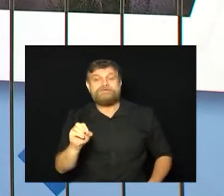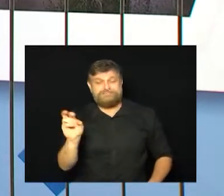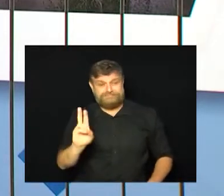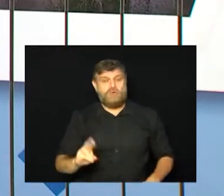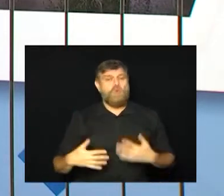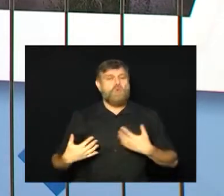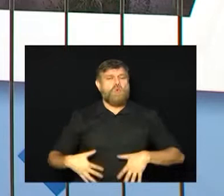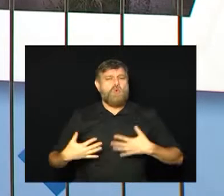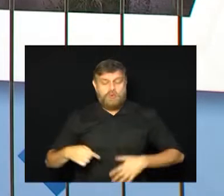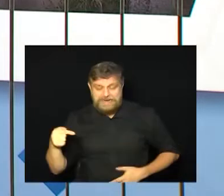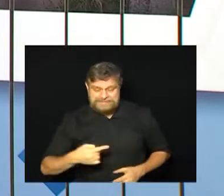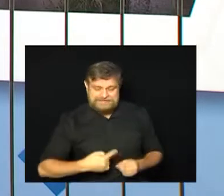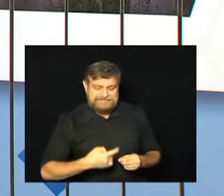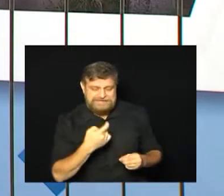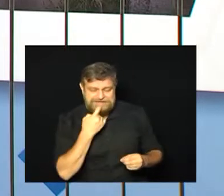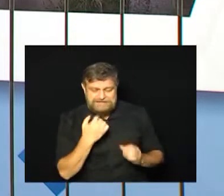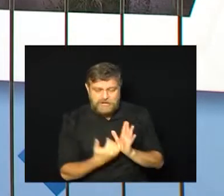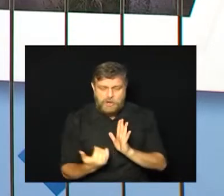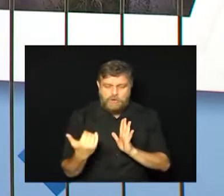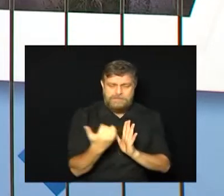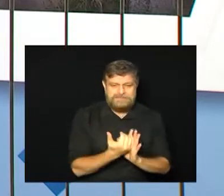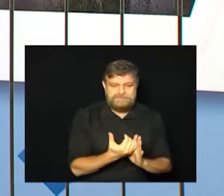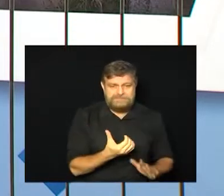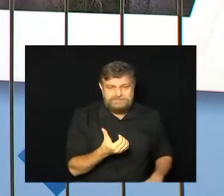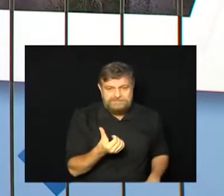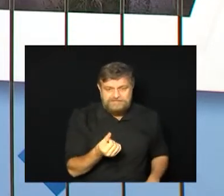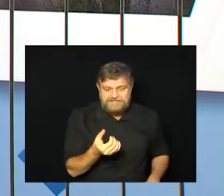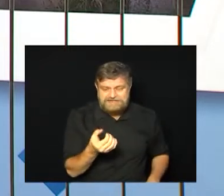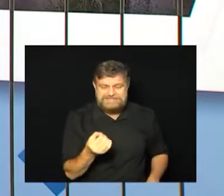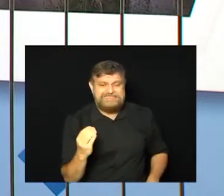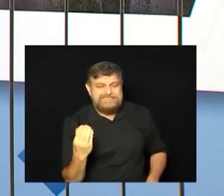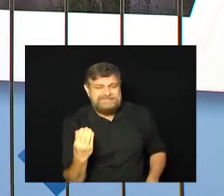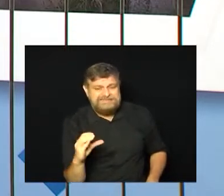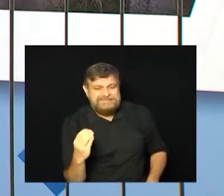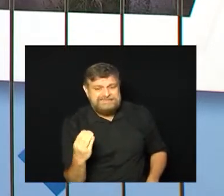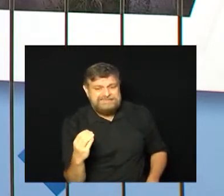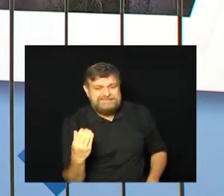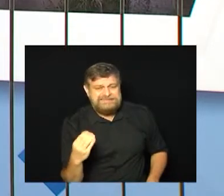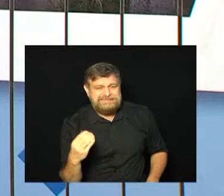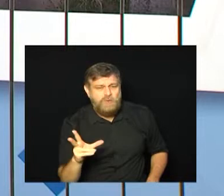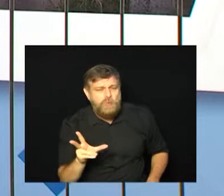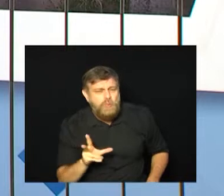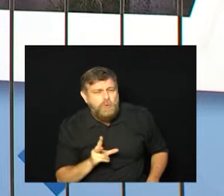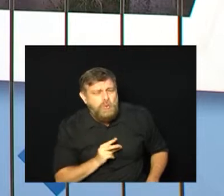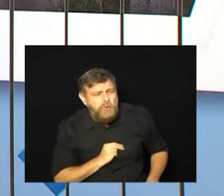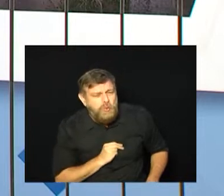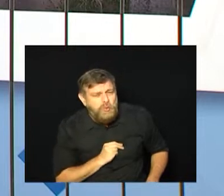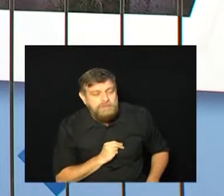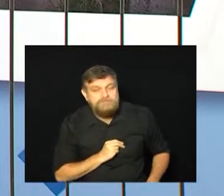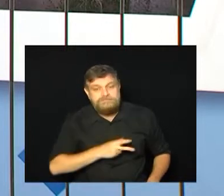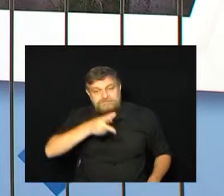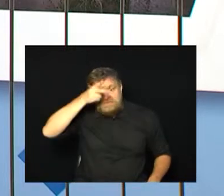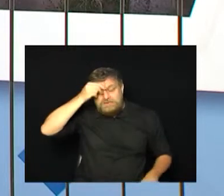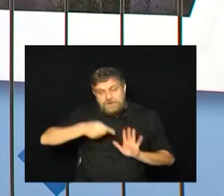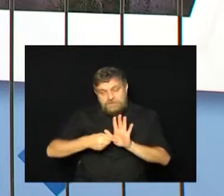5,50. Aqui em Campinas, o aumento foi de 60 centavos. Bastante, né? Segundo a Prefeitura, o reajuste é de